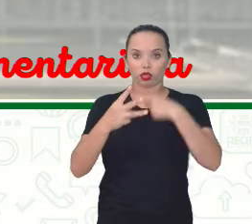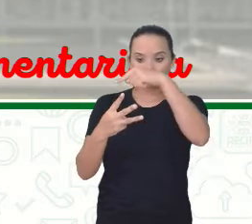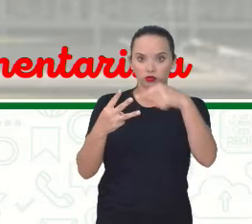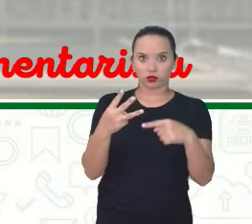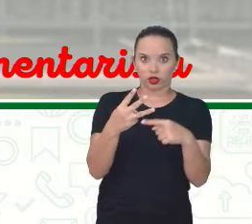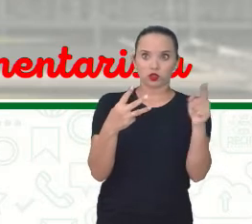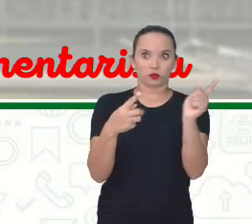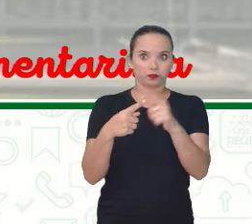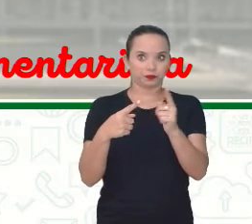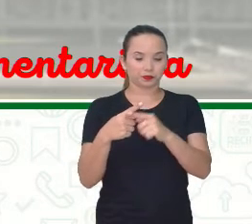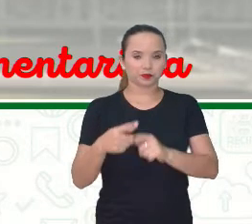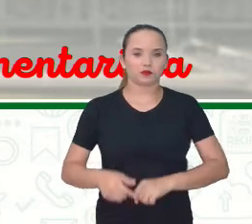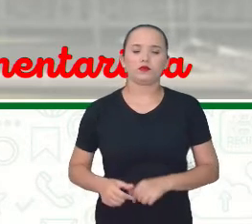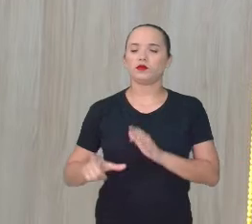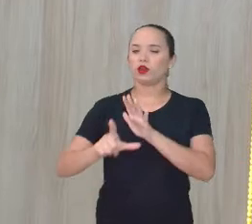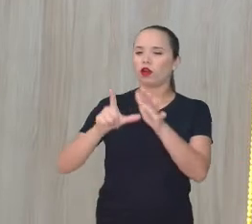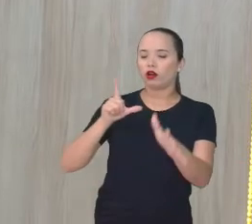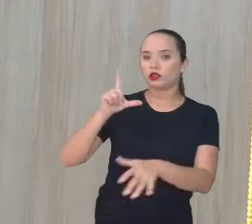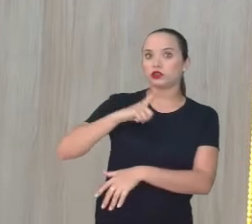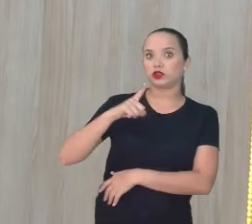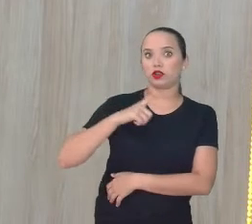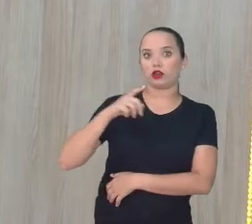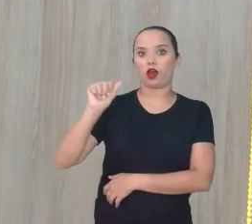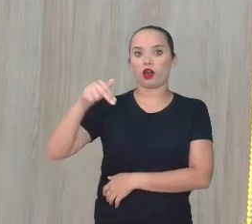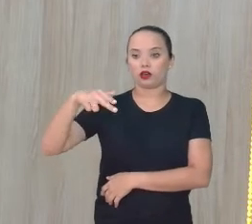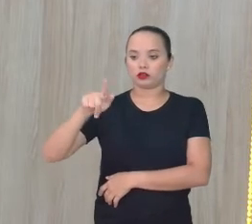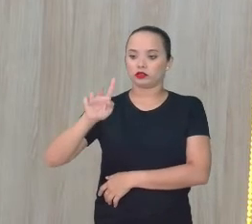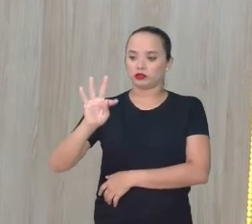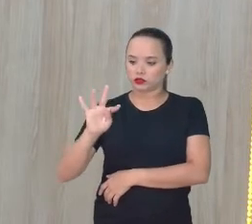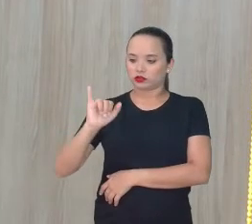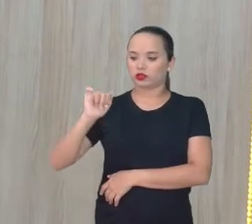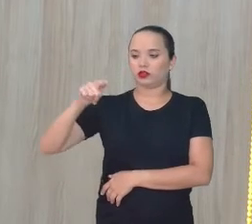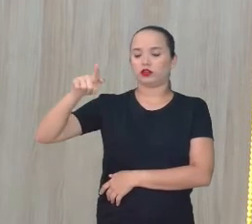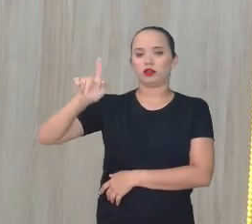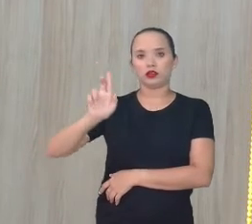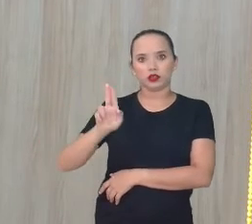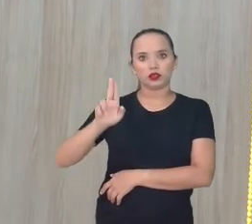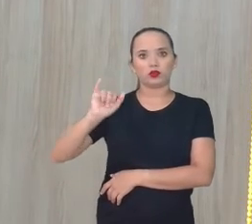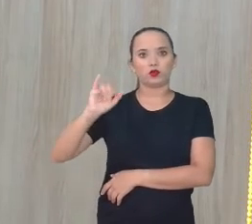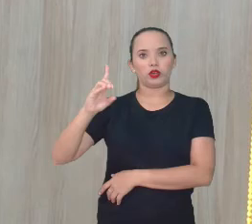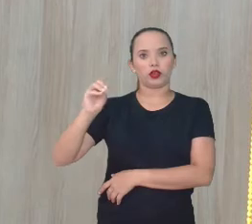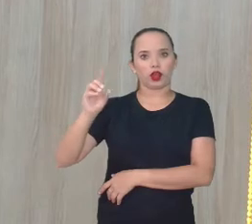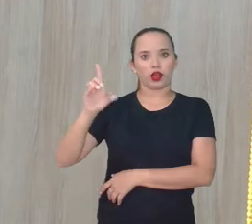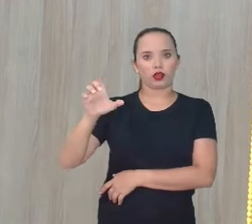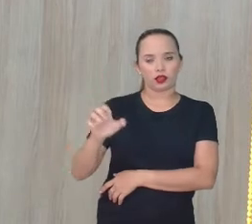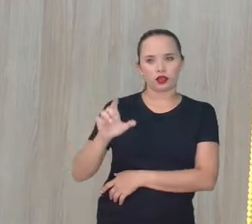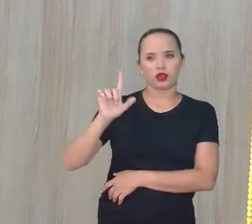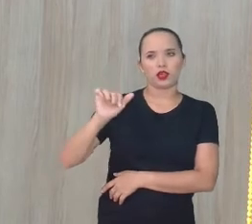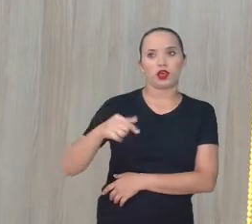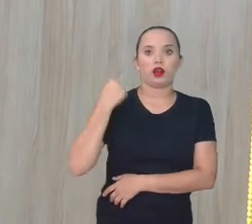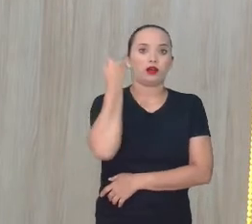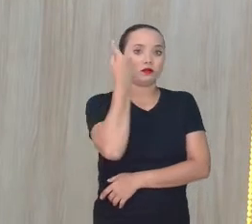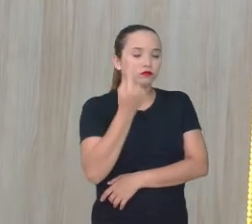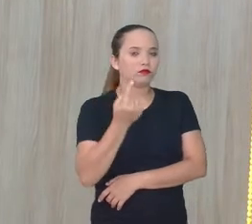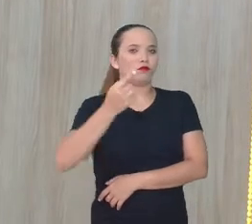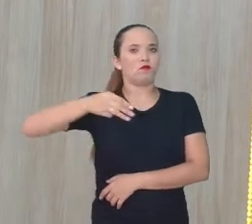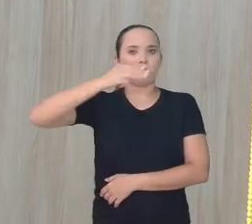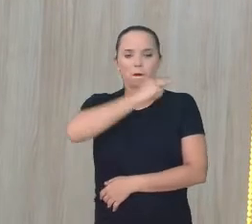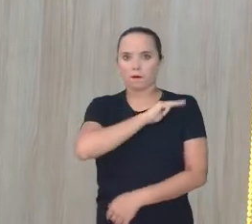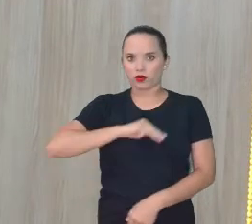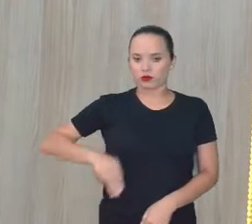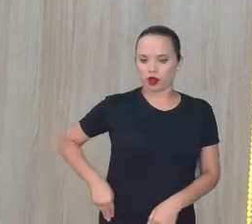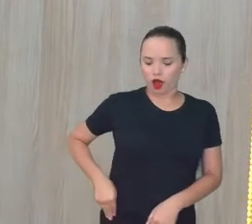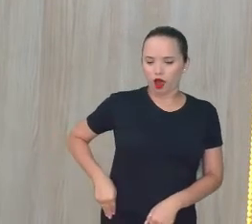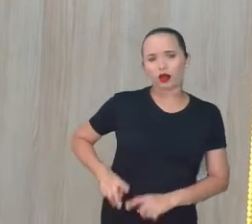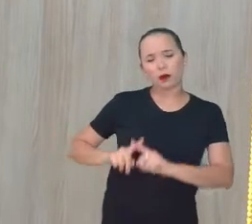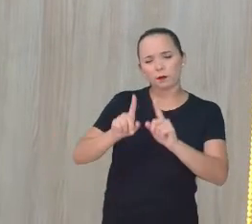a monarquia, né, na época da antiguidade, onde você tinha o governo de um monarca e uma forma relativamente